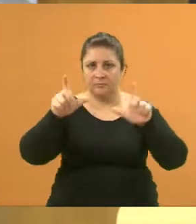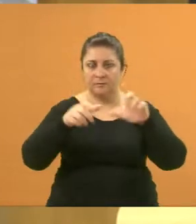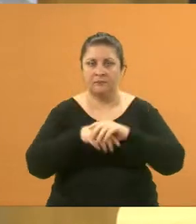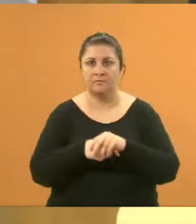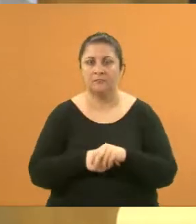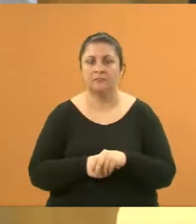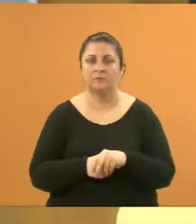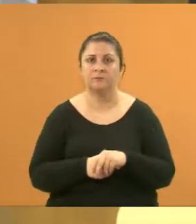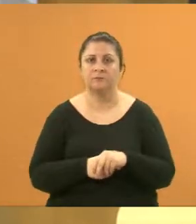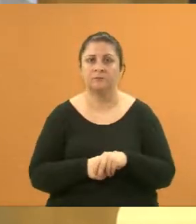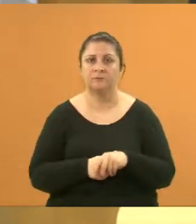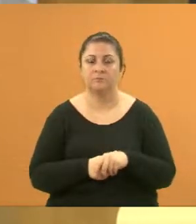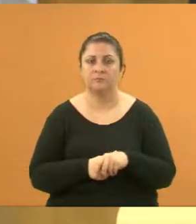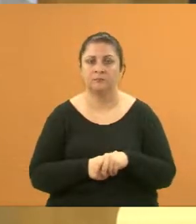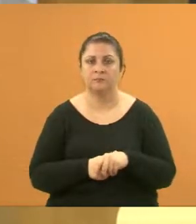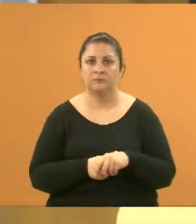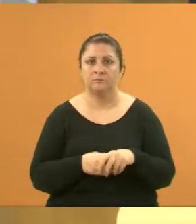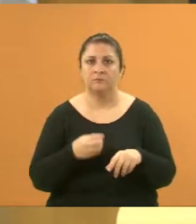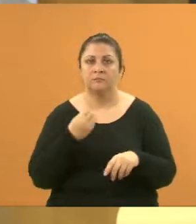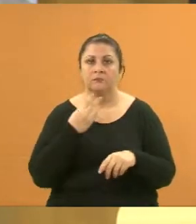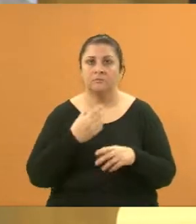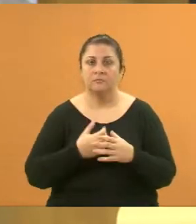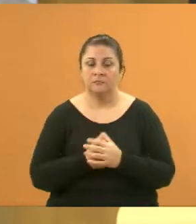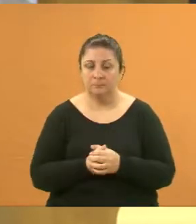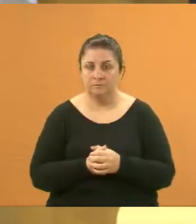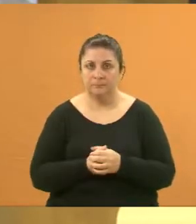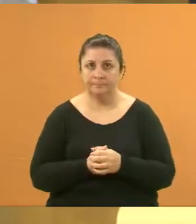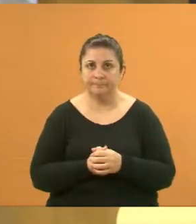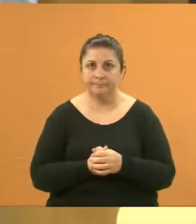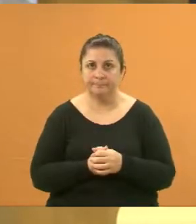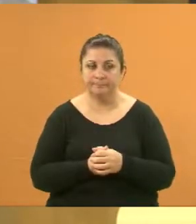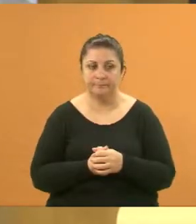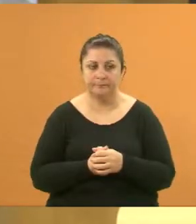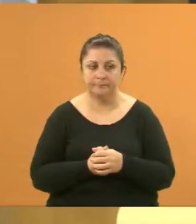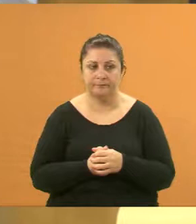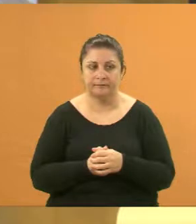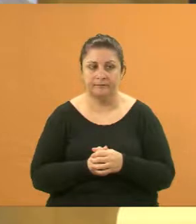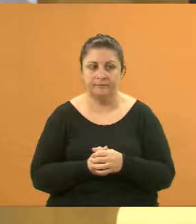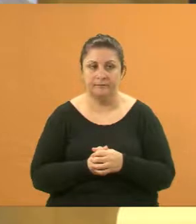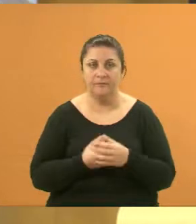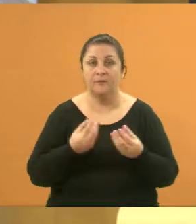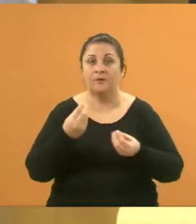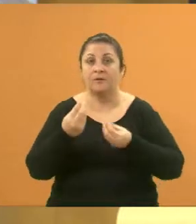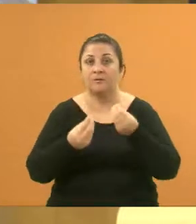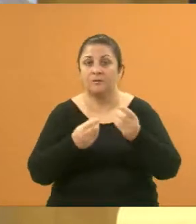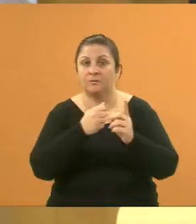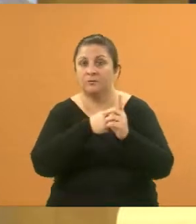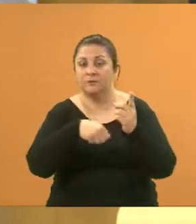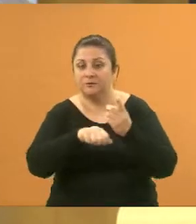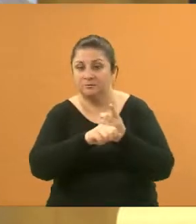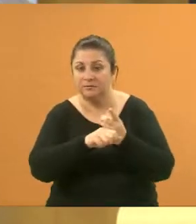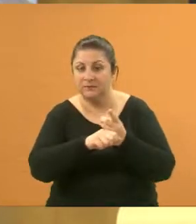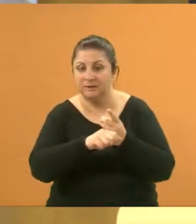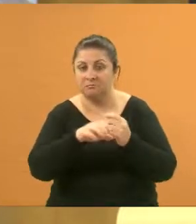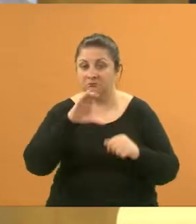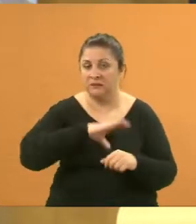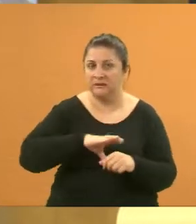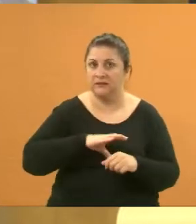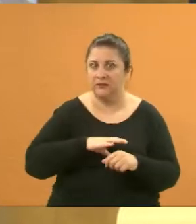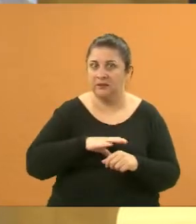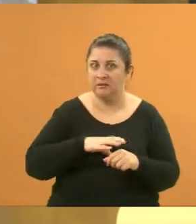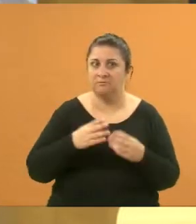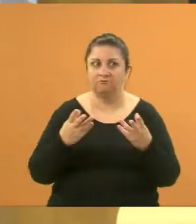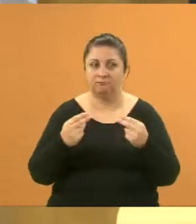e da TV. Bom, como administrar uma cidade é algo complexo,